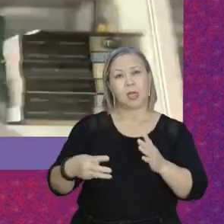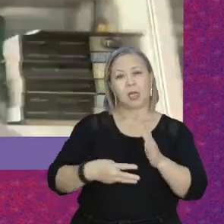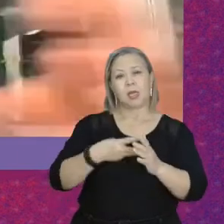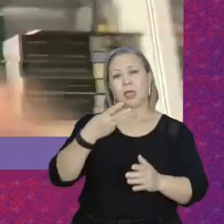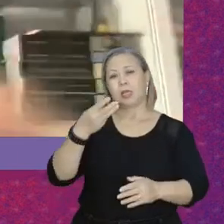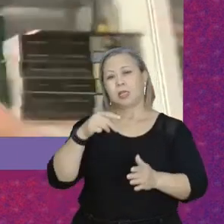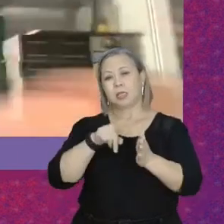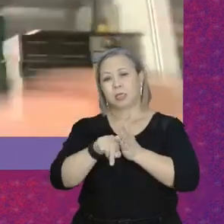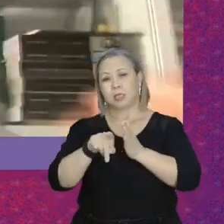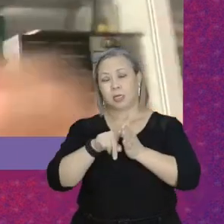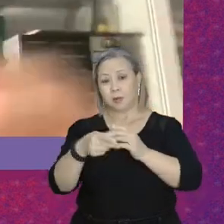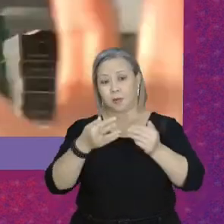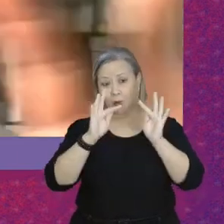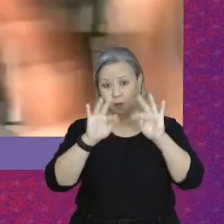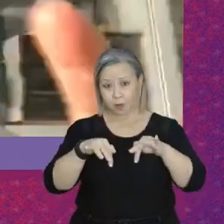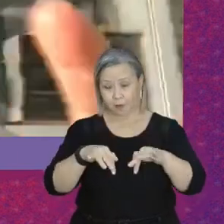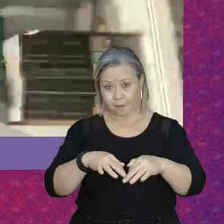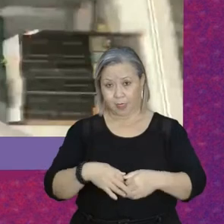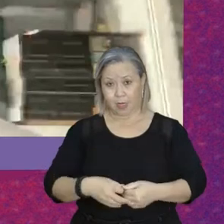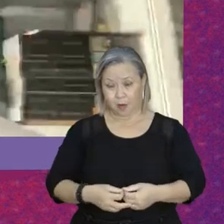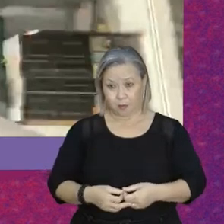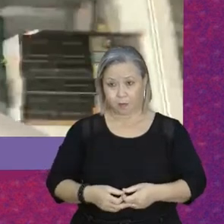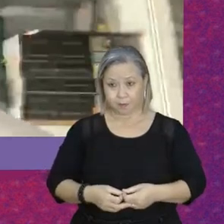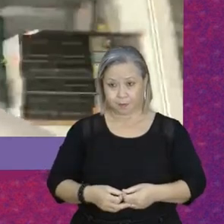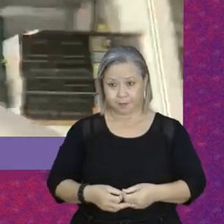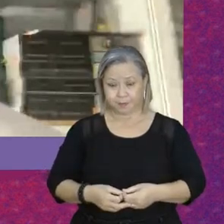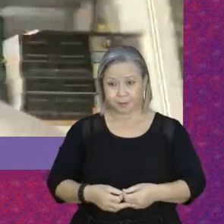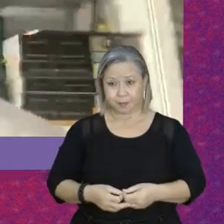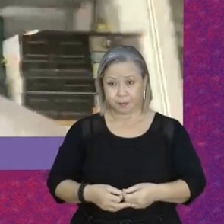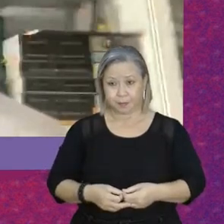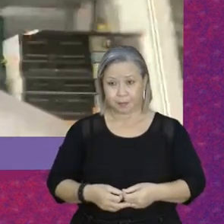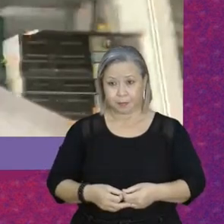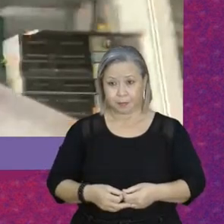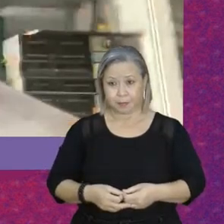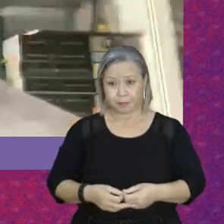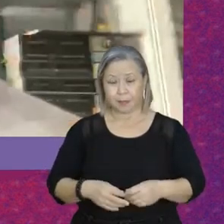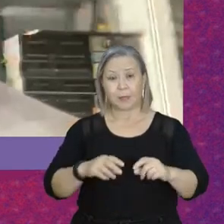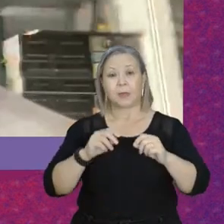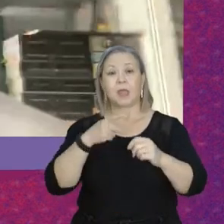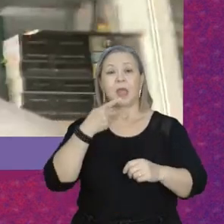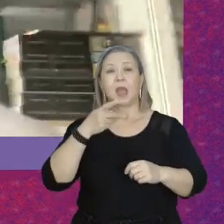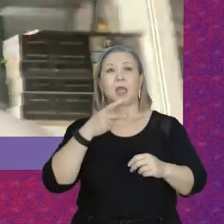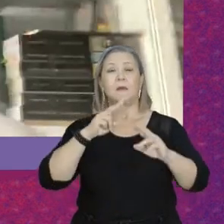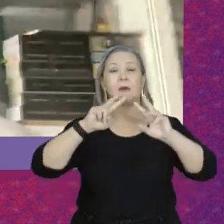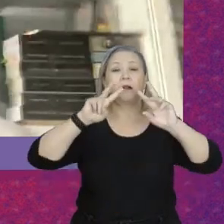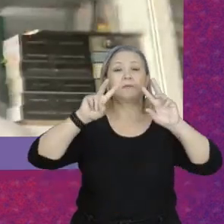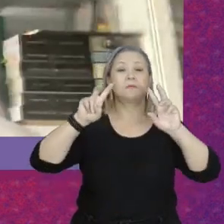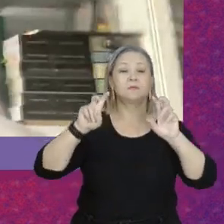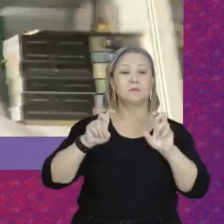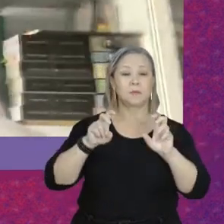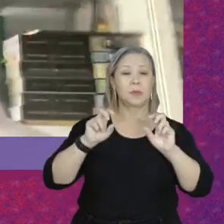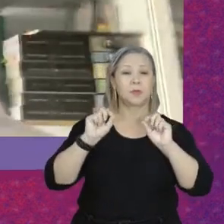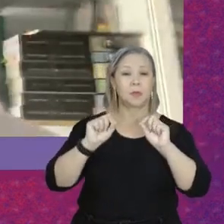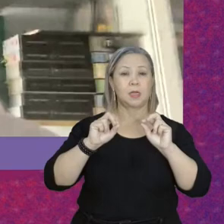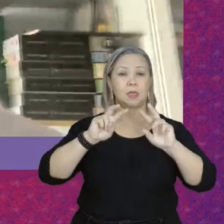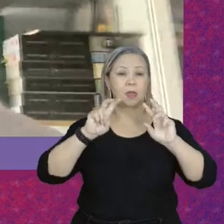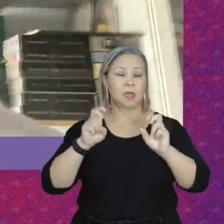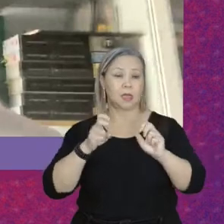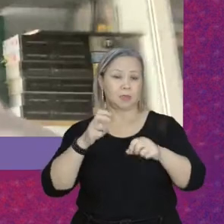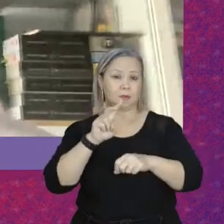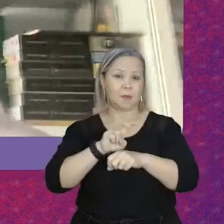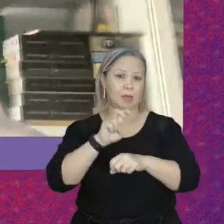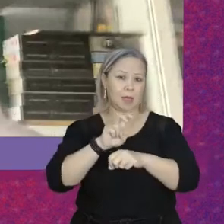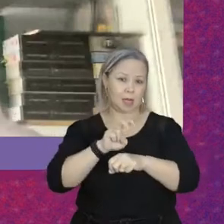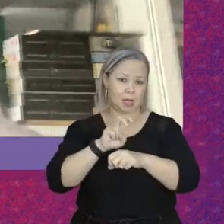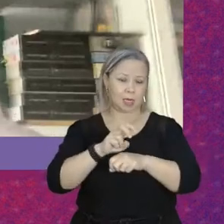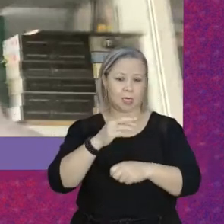que, final aqui da nossa conversa, que diz respeito à questão das creches. A